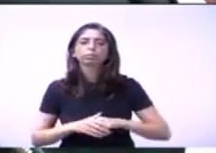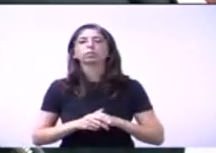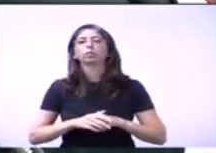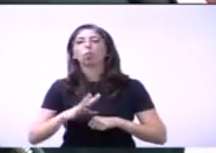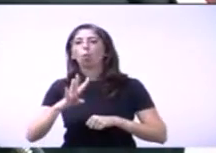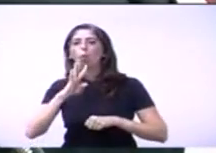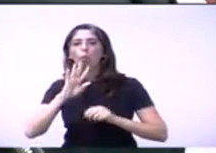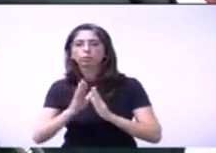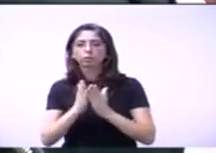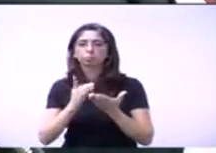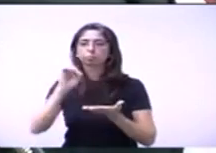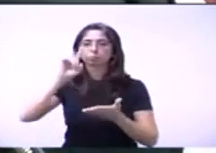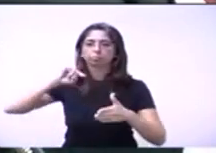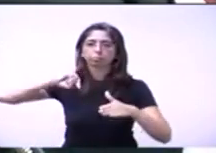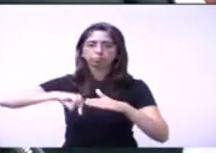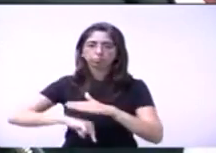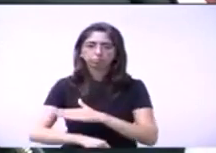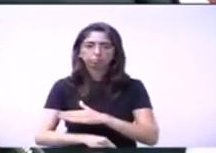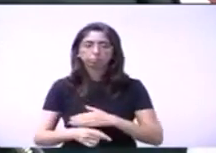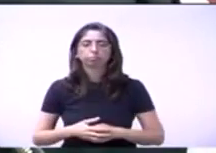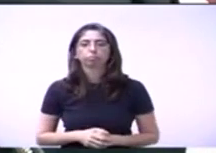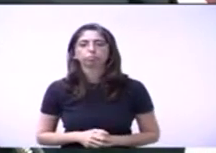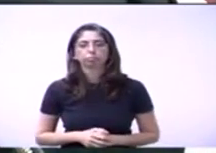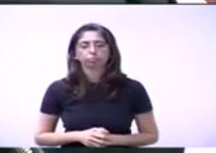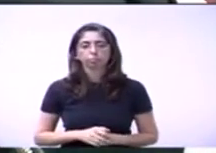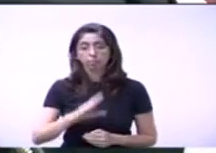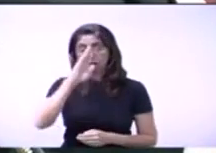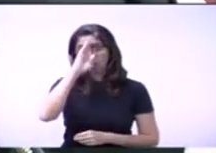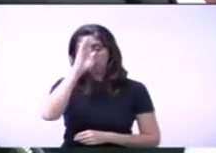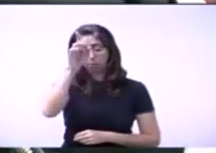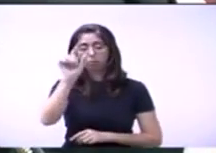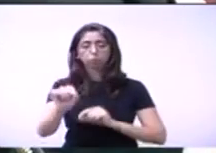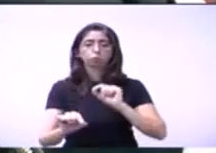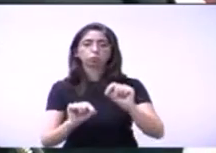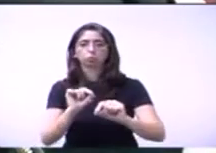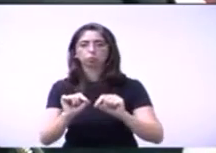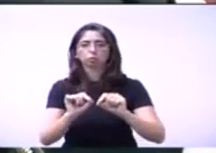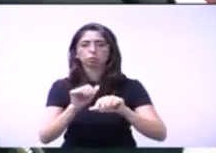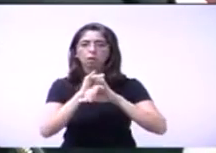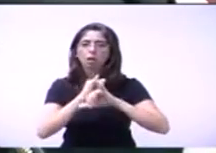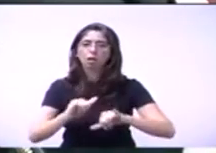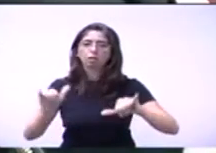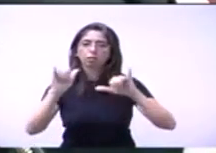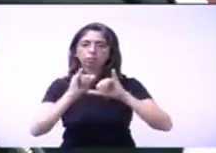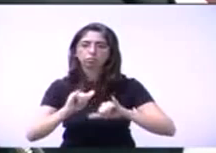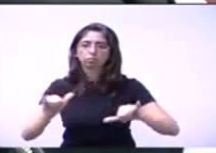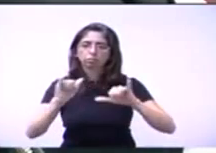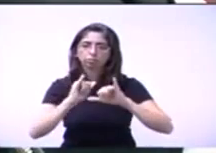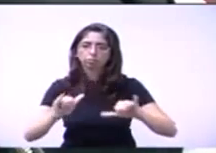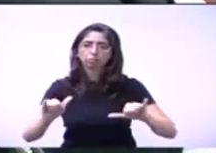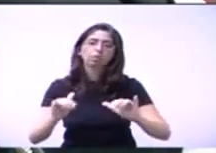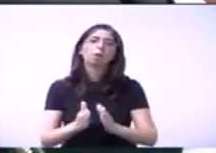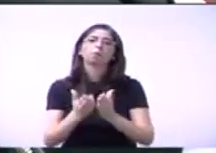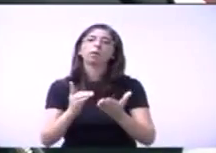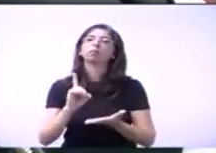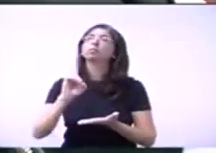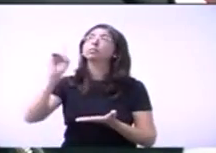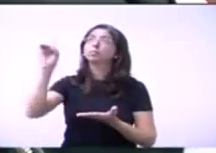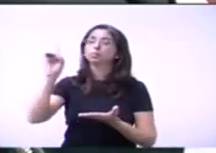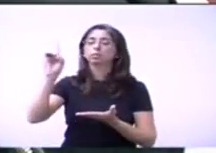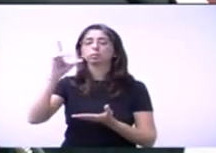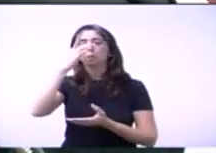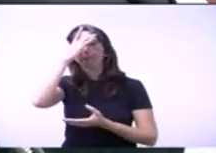Bíblia Sagrada, tendo como enfoque o principal a evangelização de todos os seres